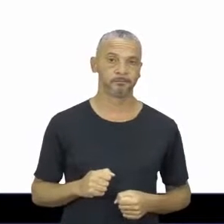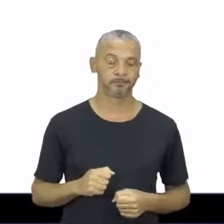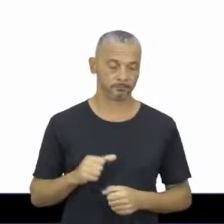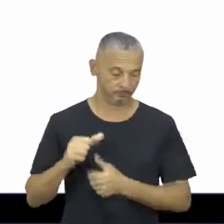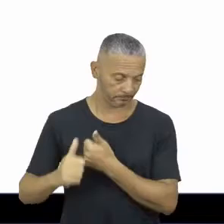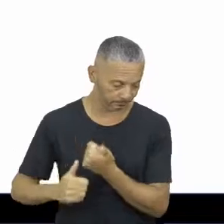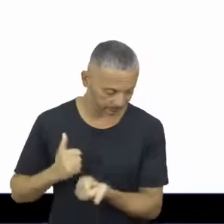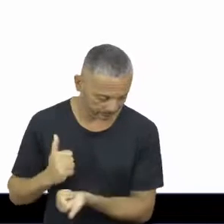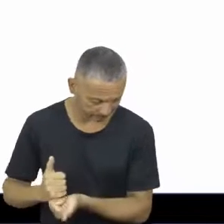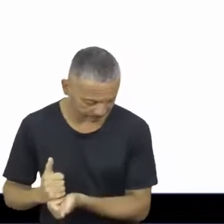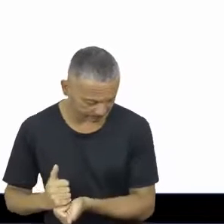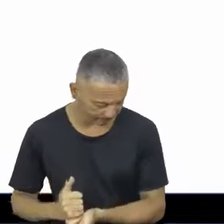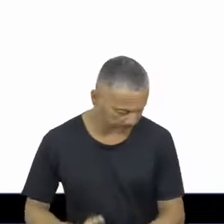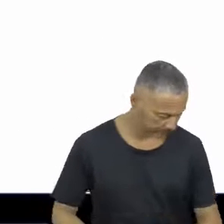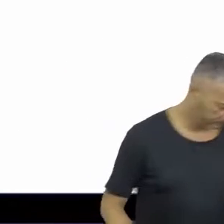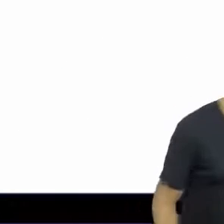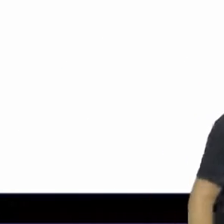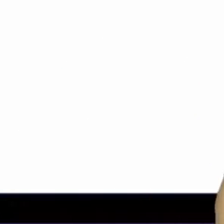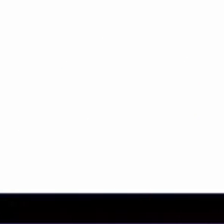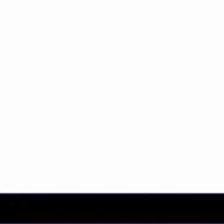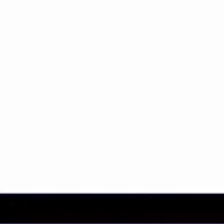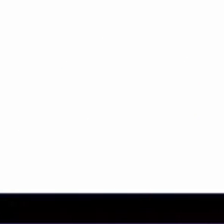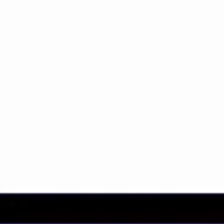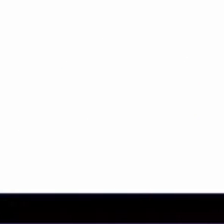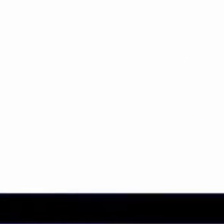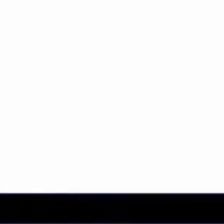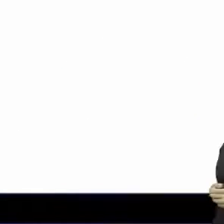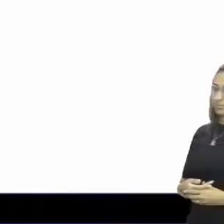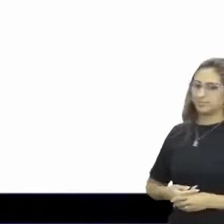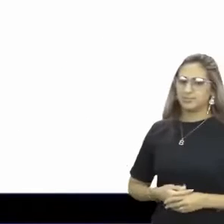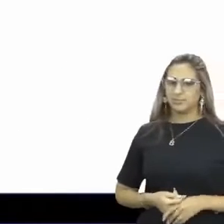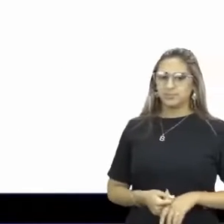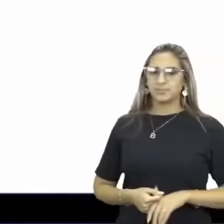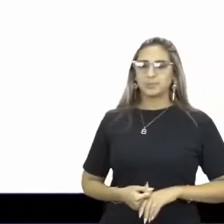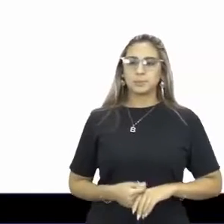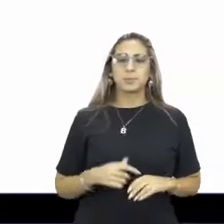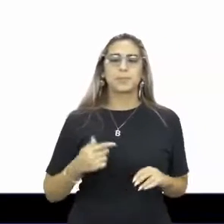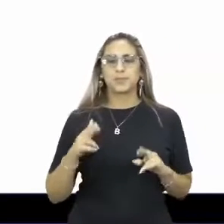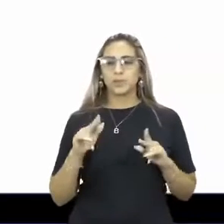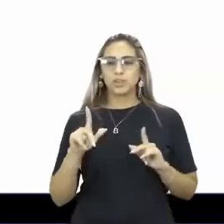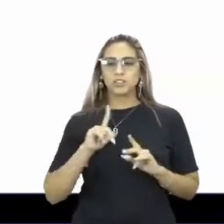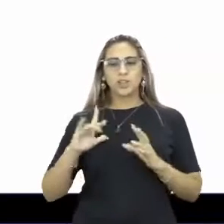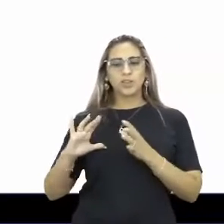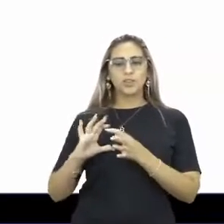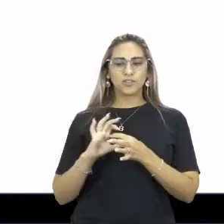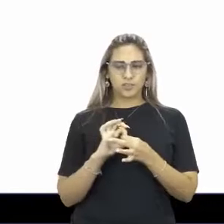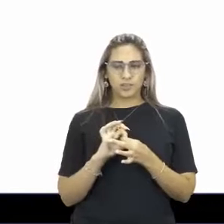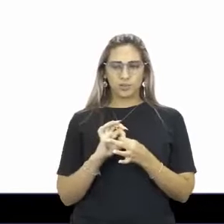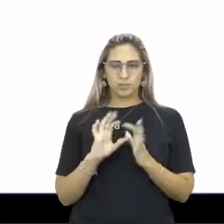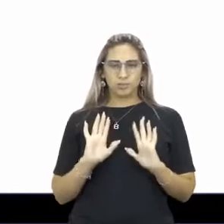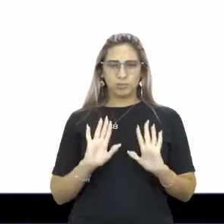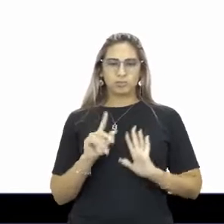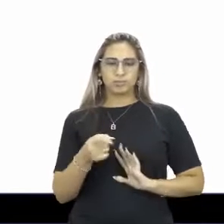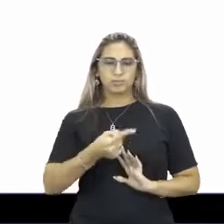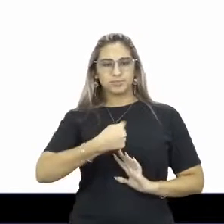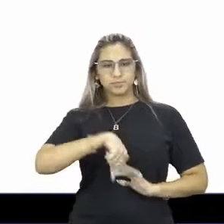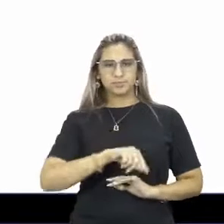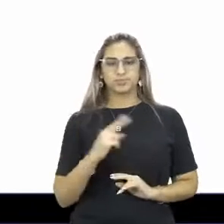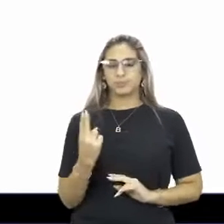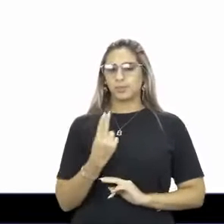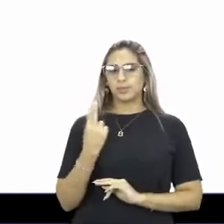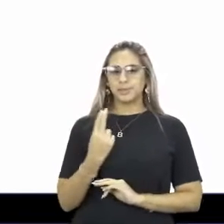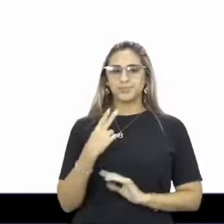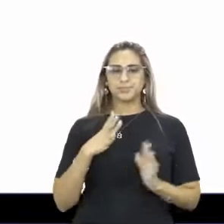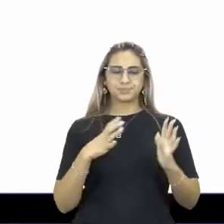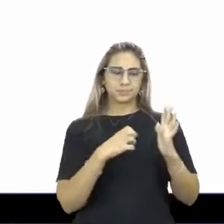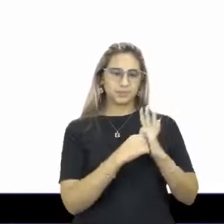os candidatos à contratação que nunca tiveram vínculos, né, com a rede. Então, nesse caso, eles não vão ter ali